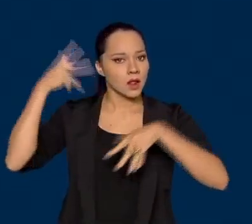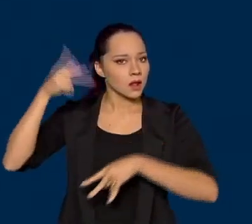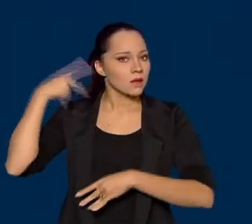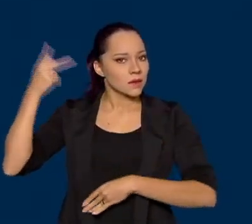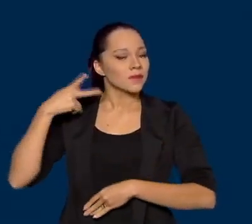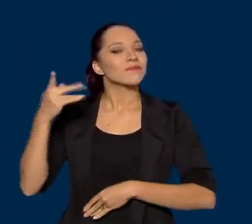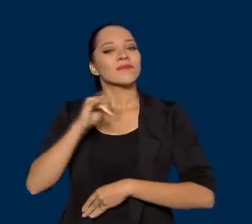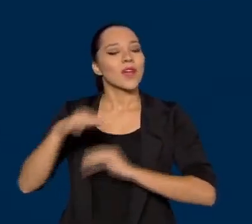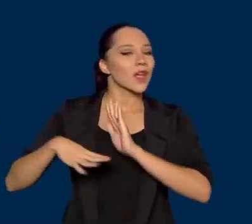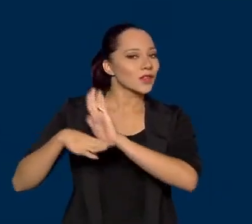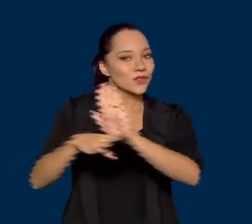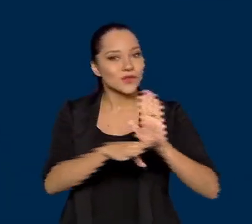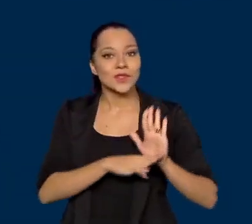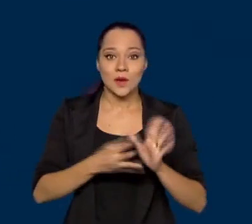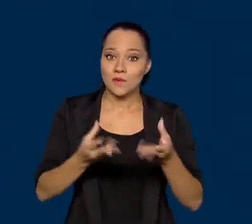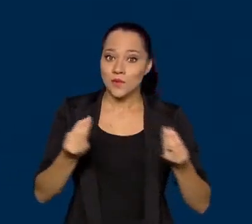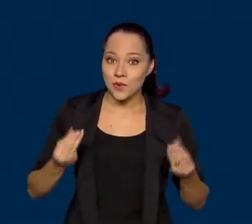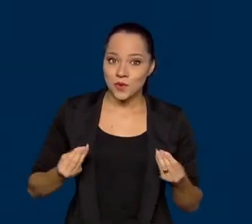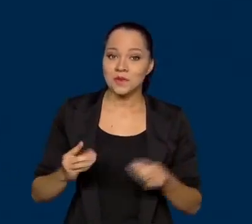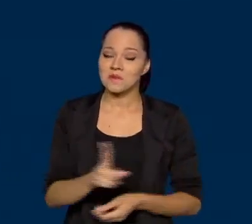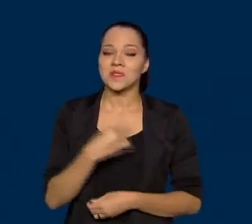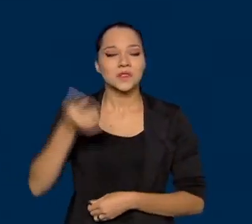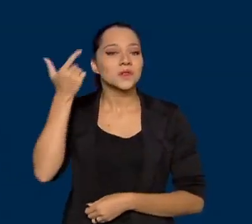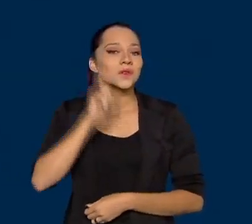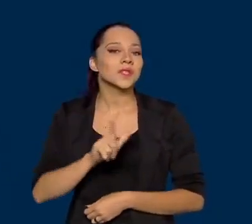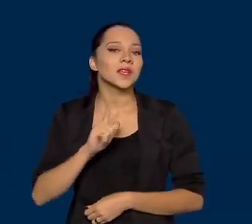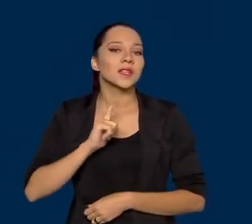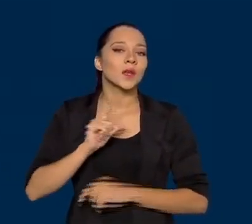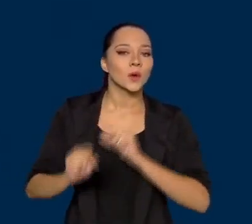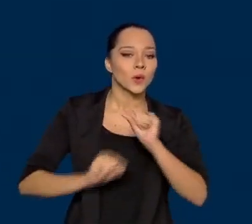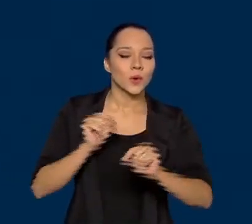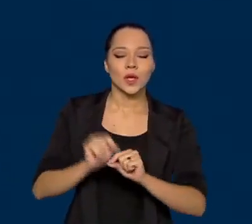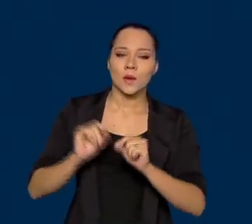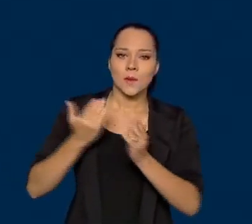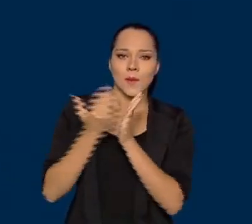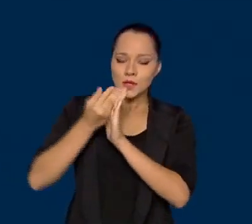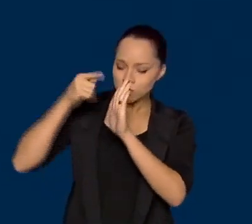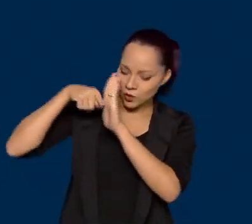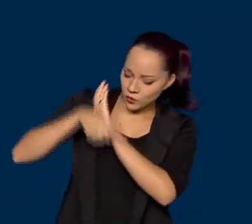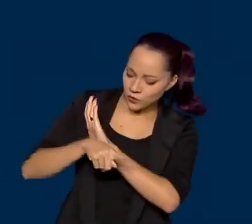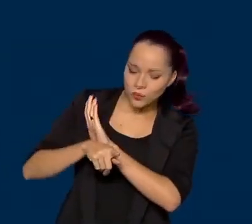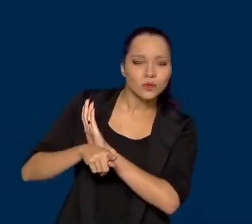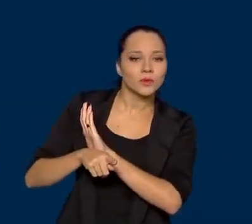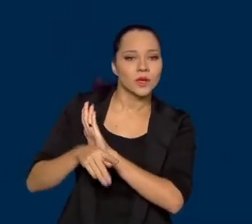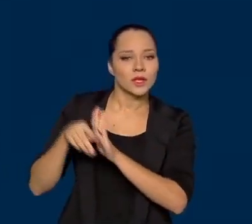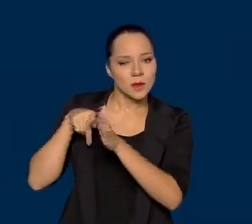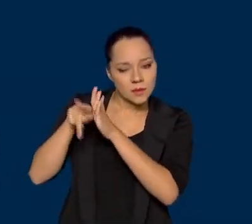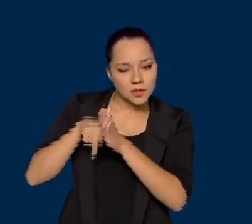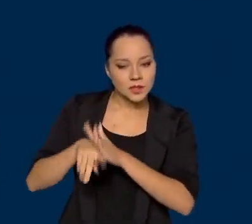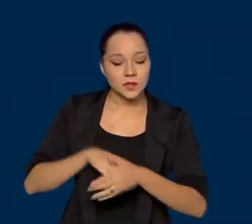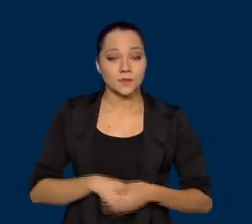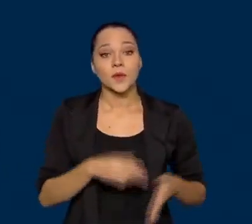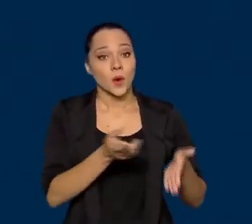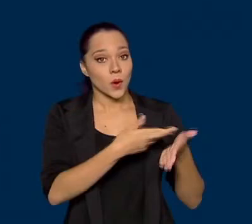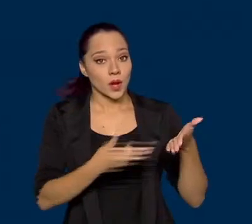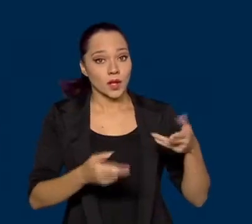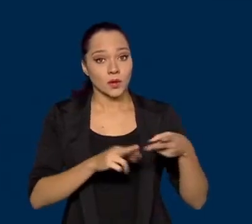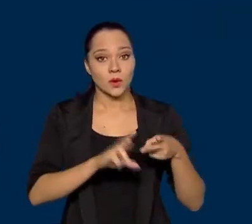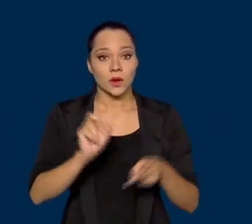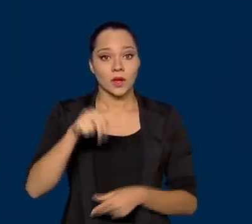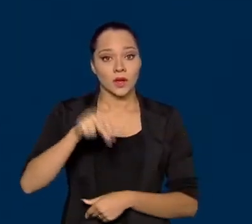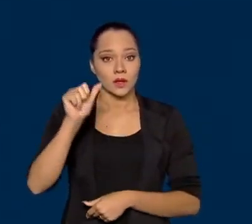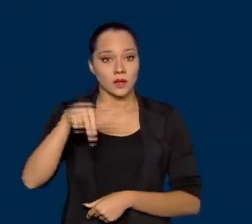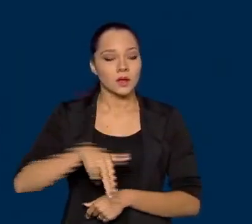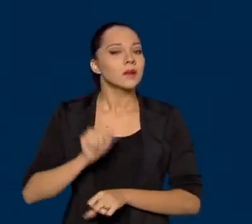vai ajudar muito para que nós possamos aprofundar toda a investigação. O relator Renan